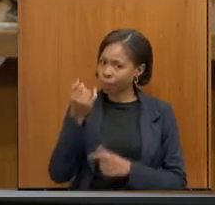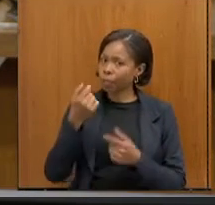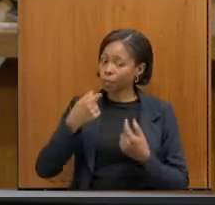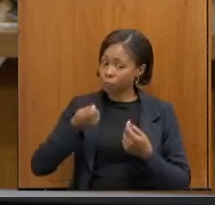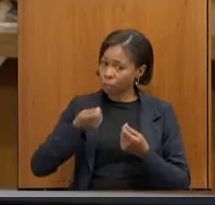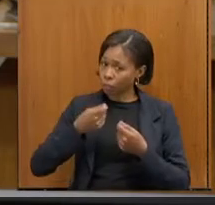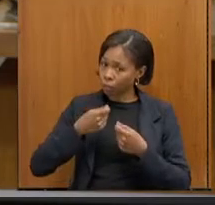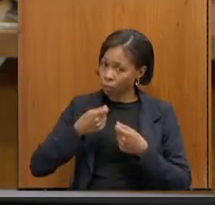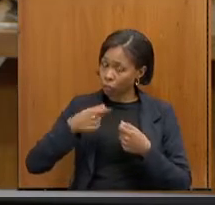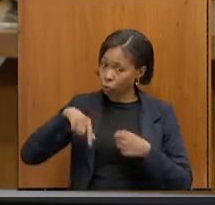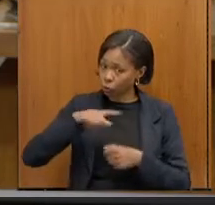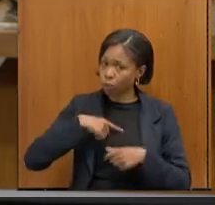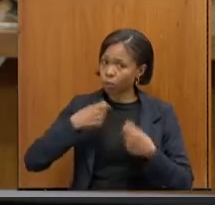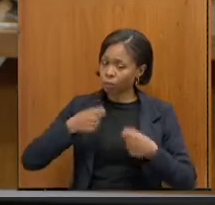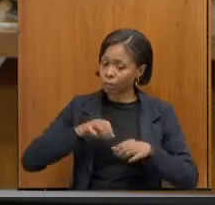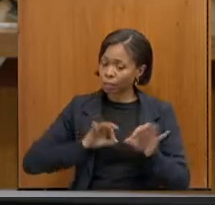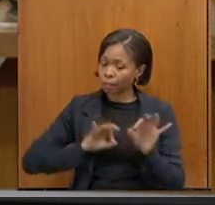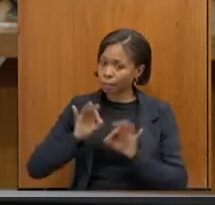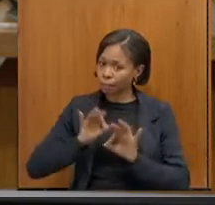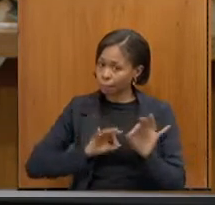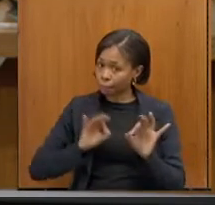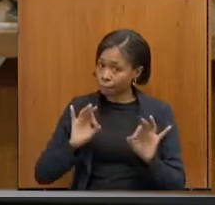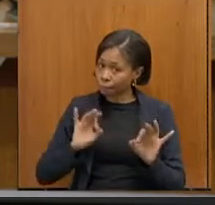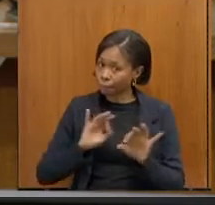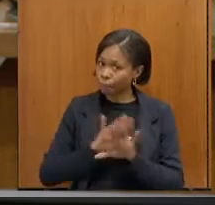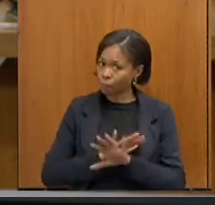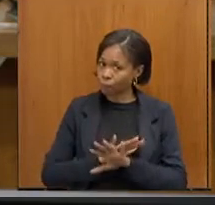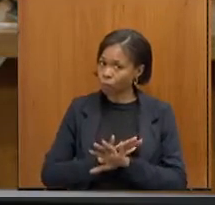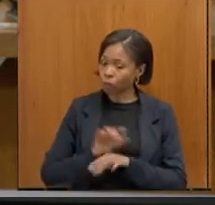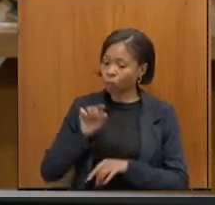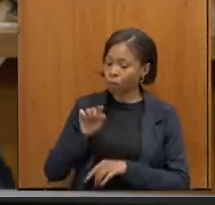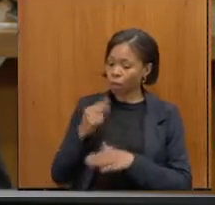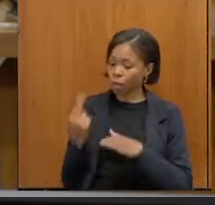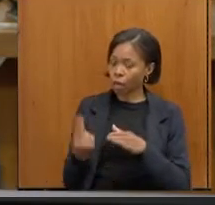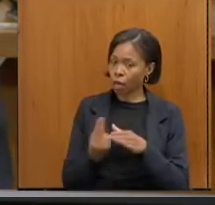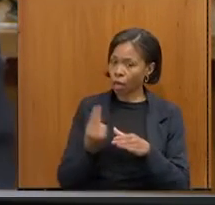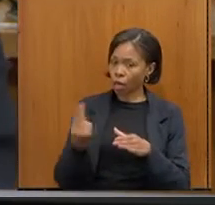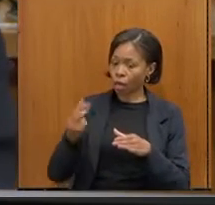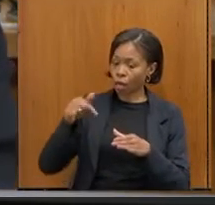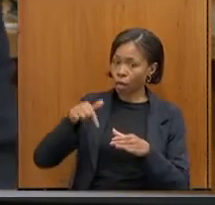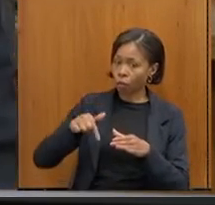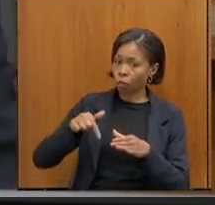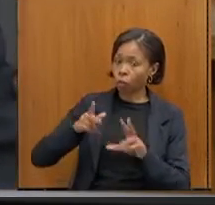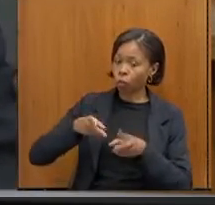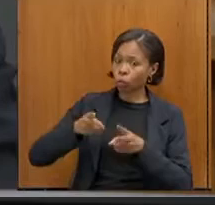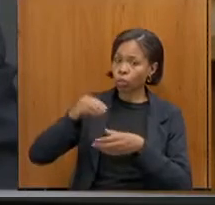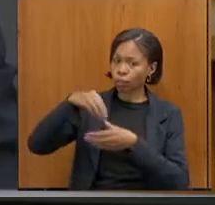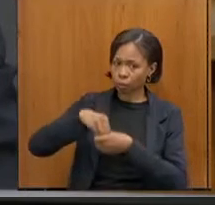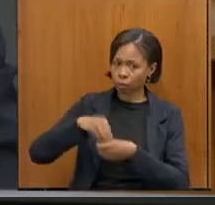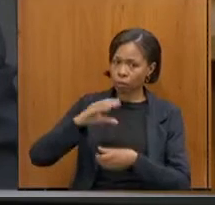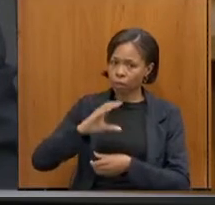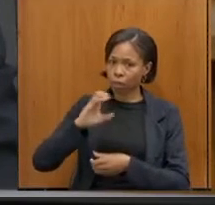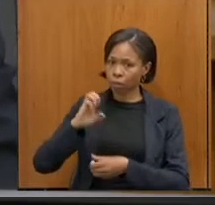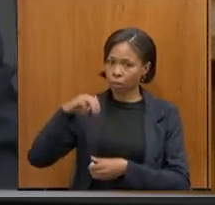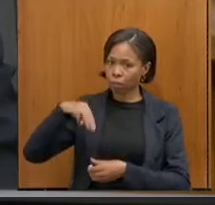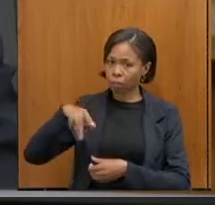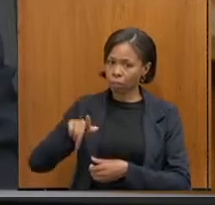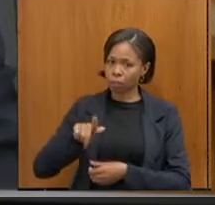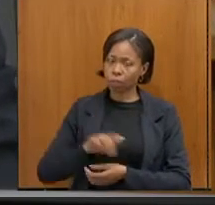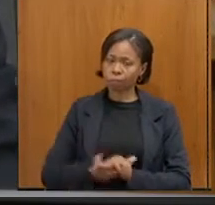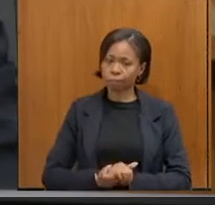para garantir que essas usinas ficam dentro da Cemig né a regra que nós temos hoje